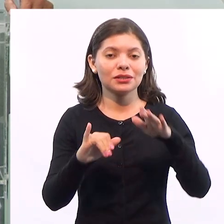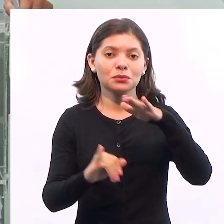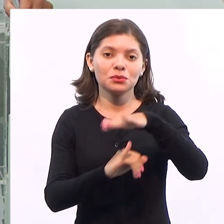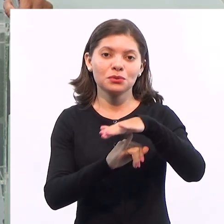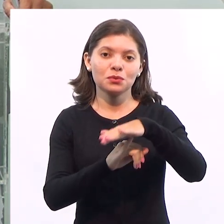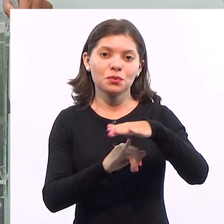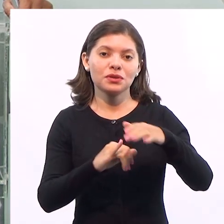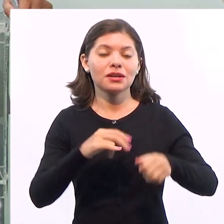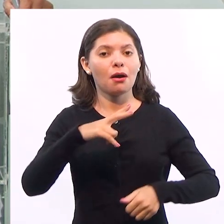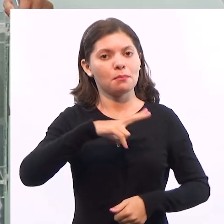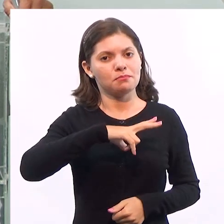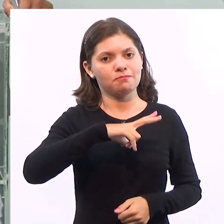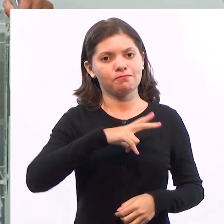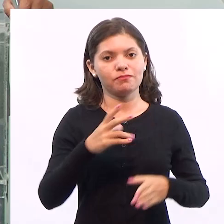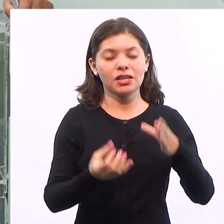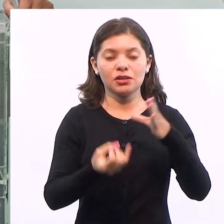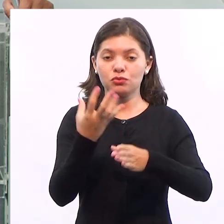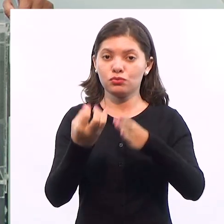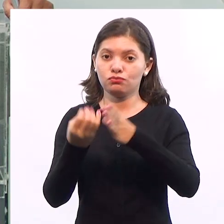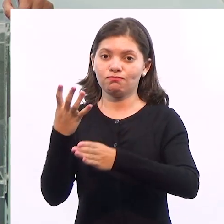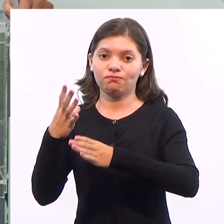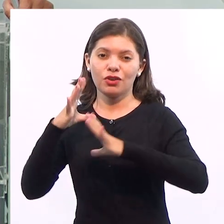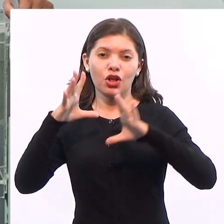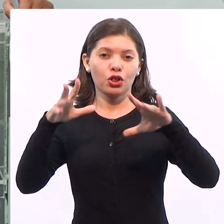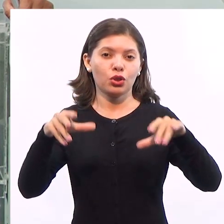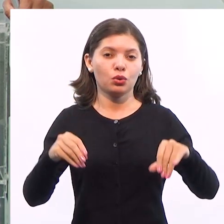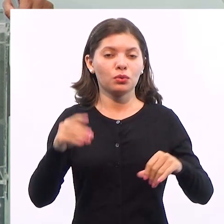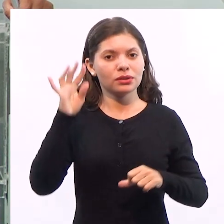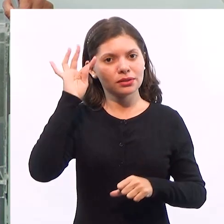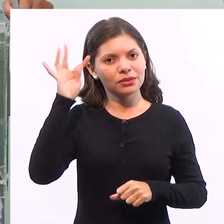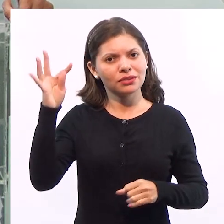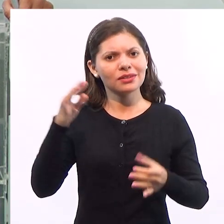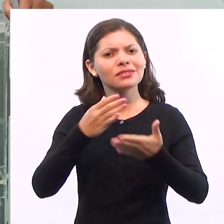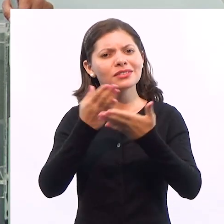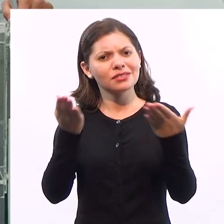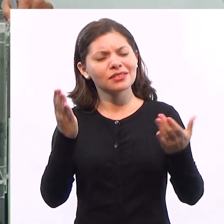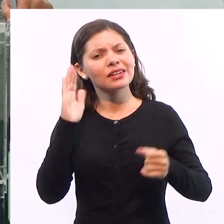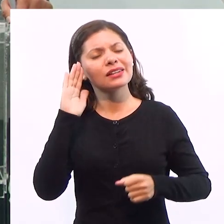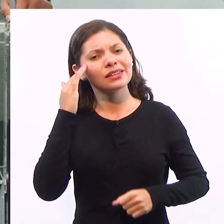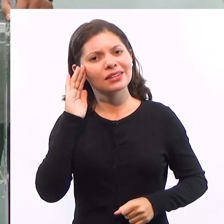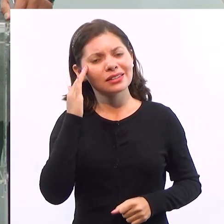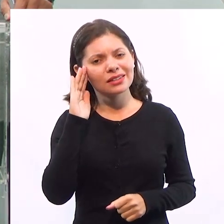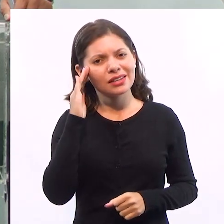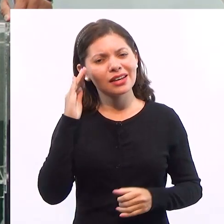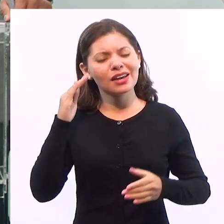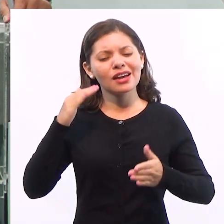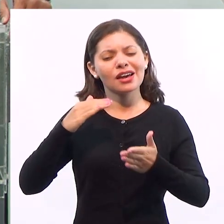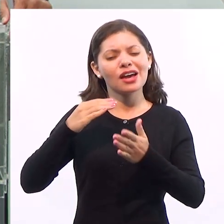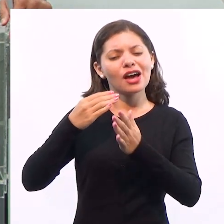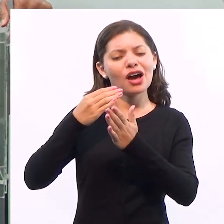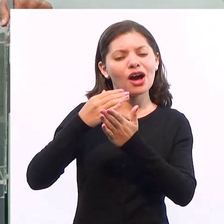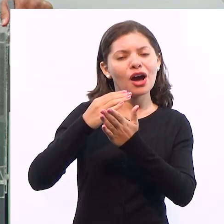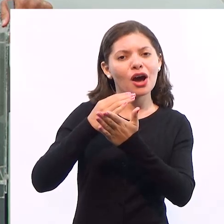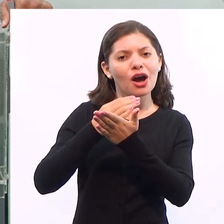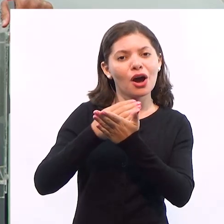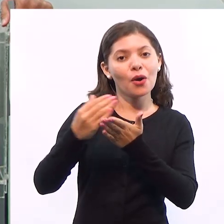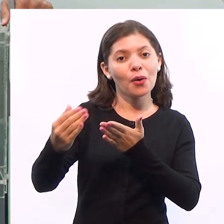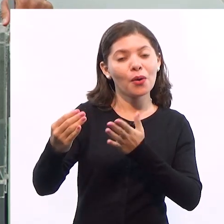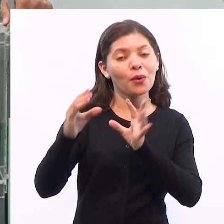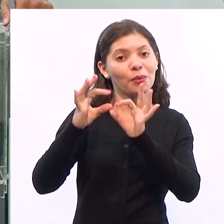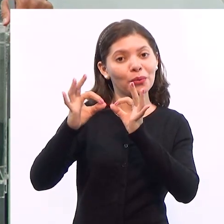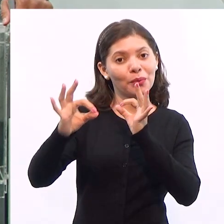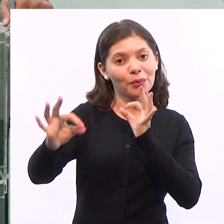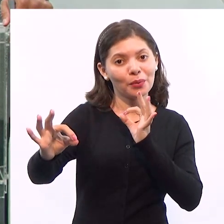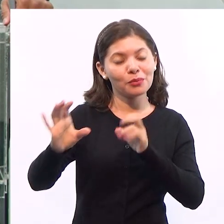as instituições privadas, que é de onde surgiu todas as teorias, tá bom? Você vai entender de uma forma muito mais prática ao longo deste curso. Estamos